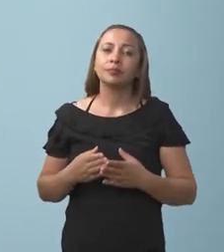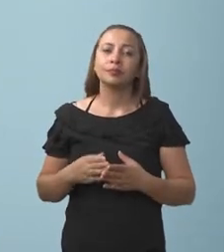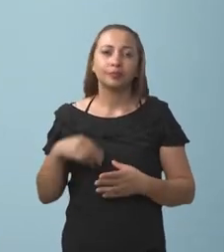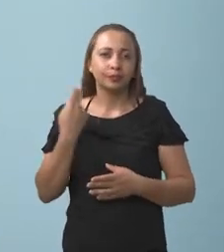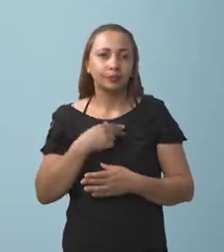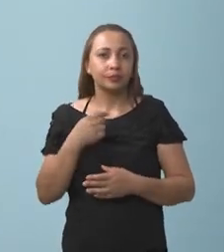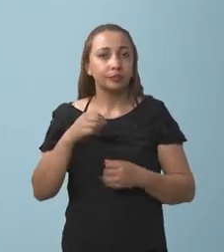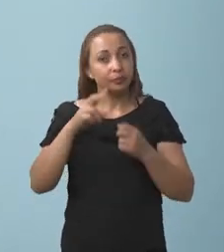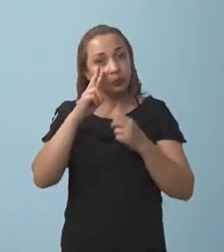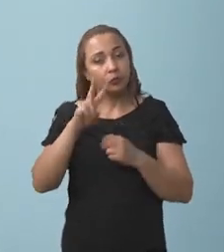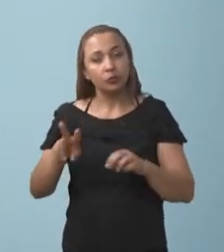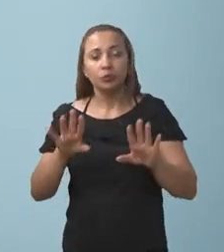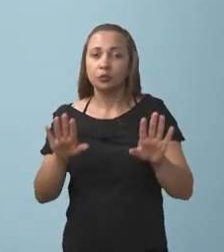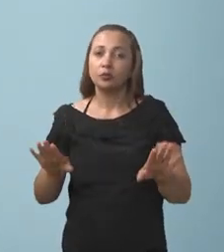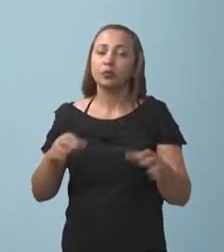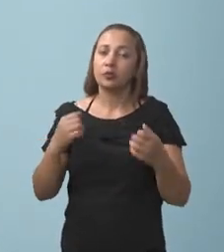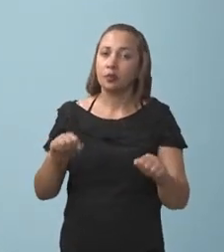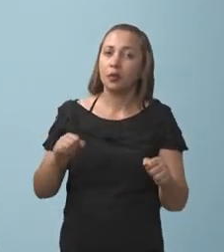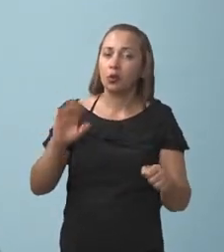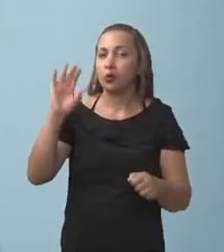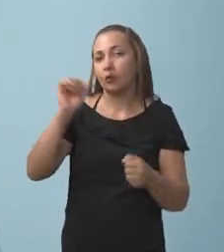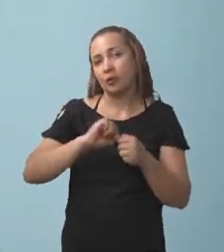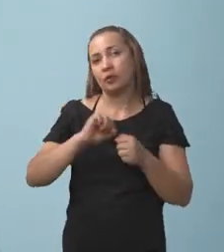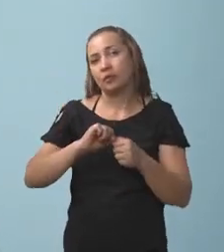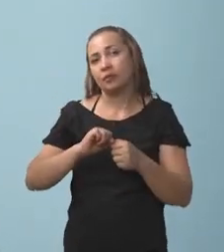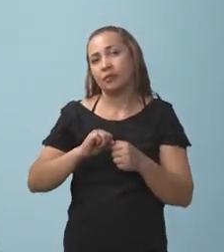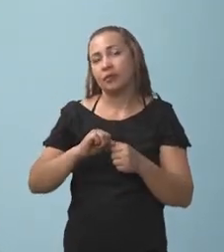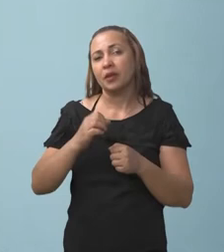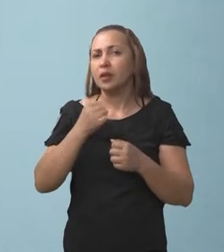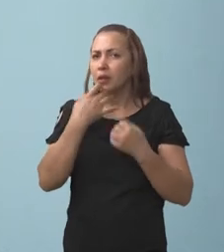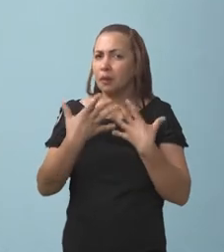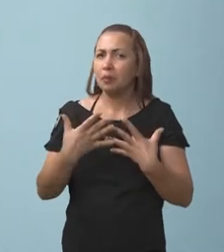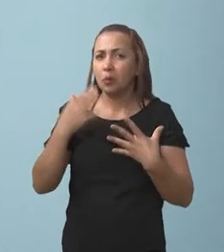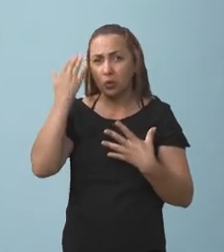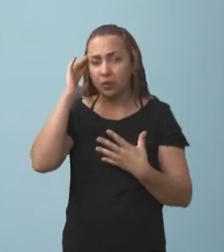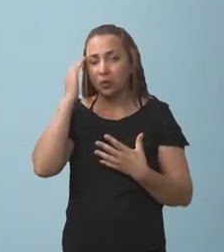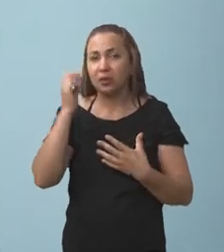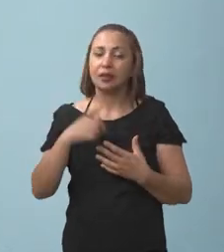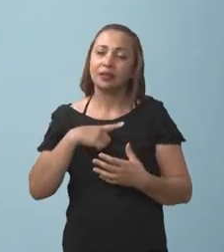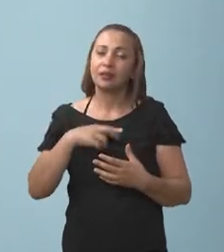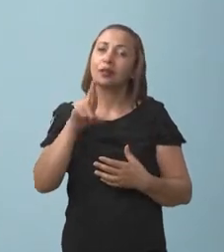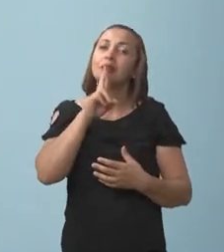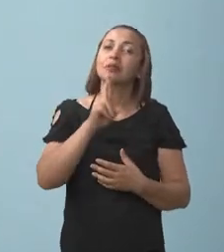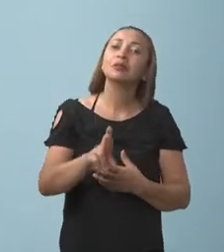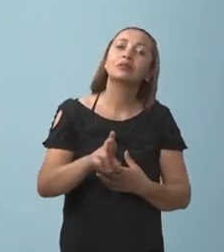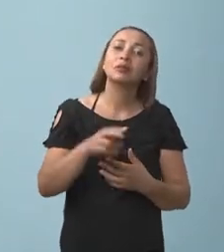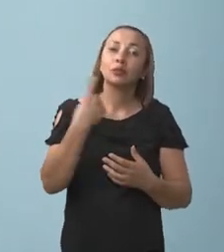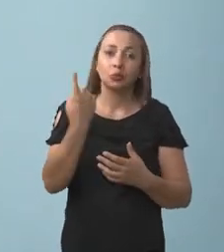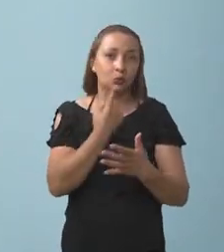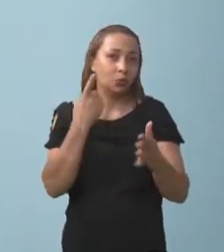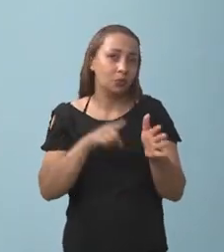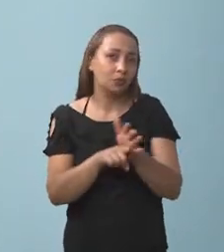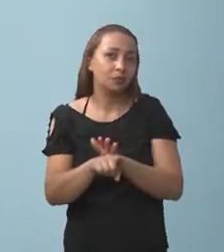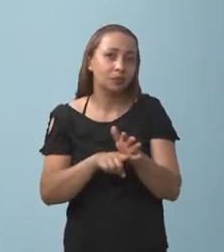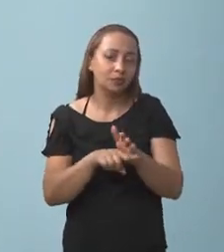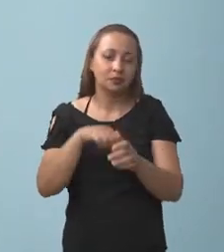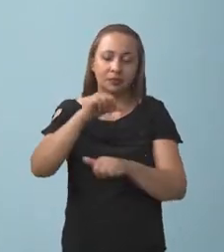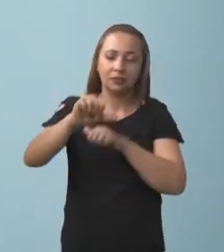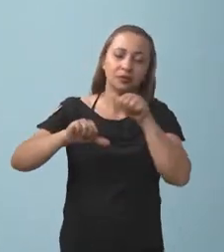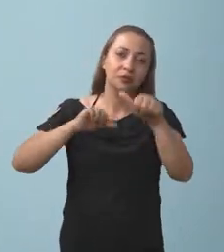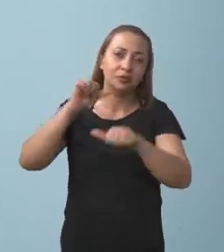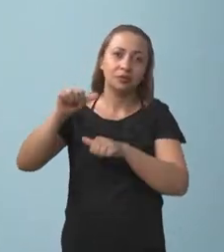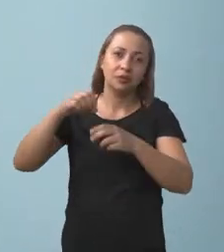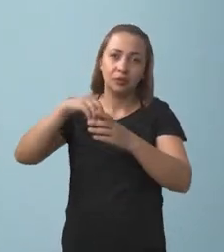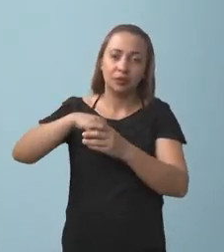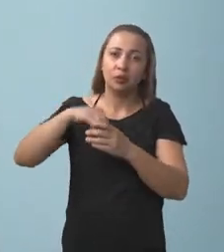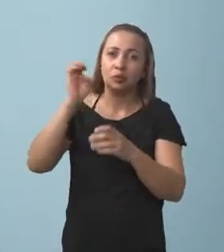gente viu aí as possibilidades e com muita satisfação vemos então o resultado que de uma pesquisa desenvolvida